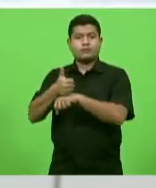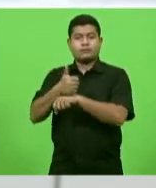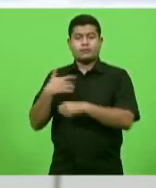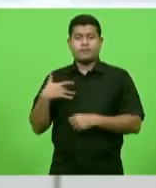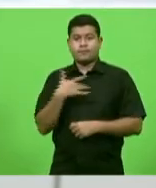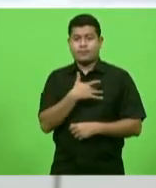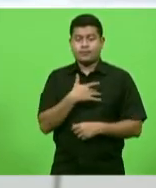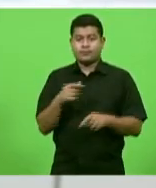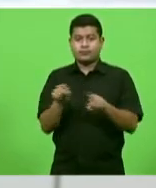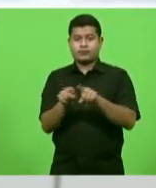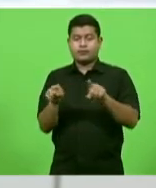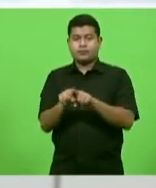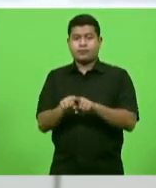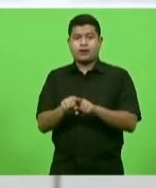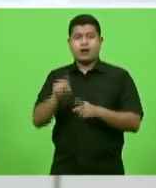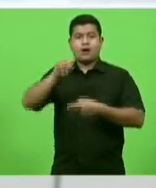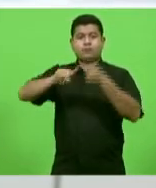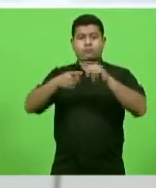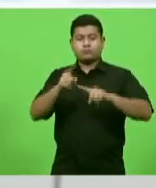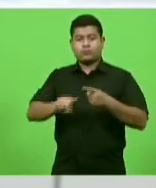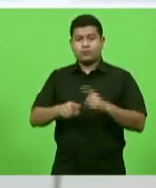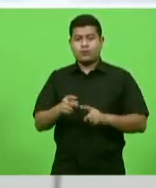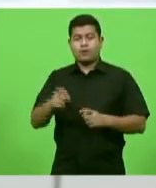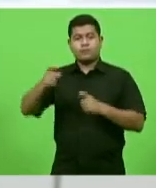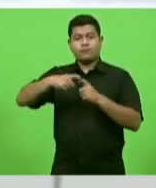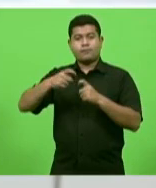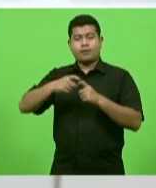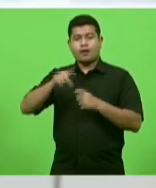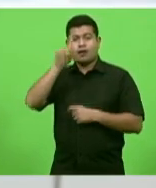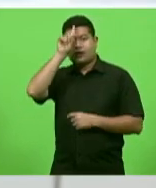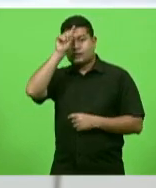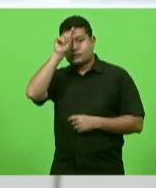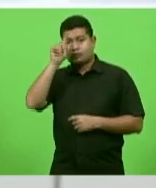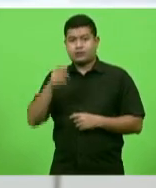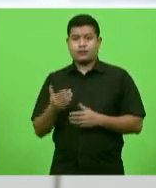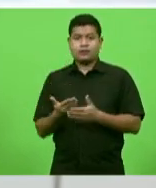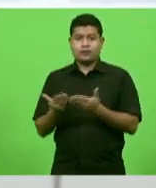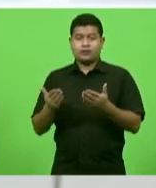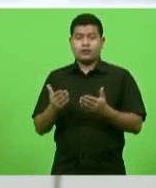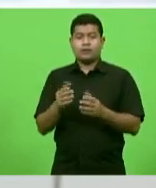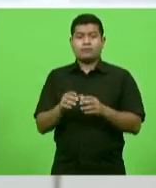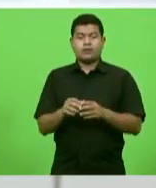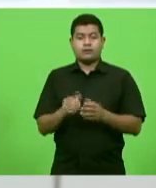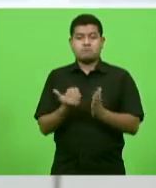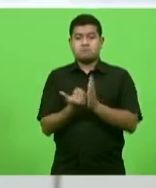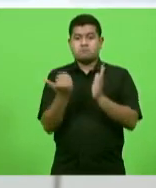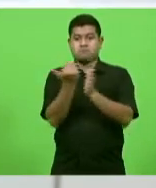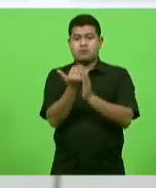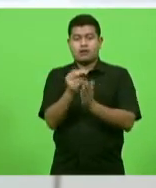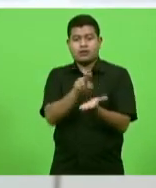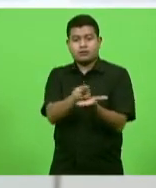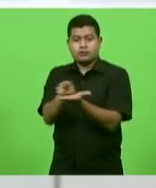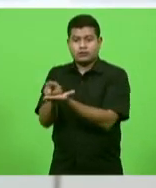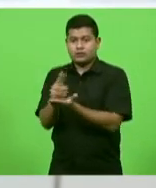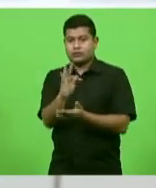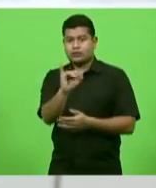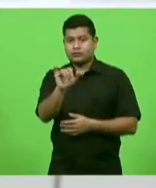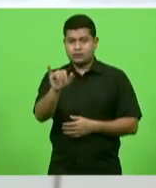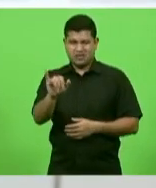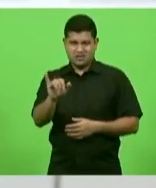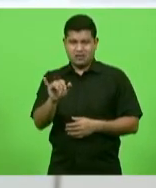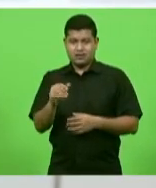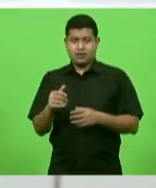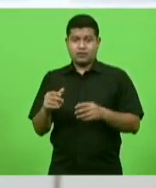pareamento médico-hospitalares expansões de leito de UTI nas redes públicas e